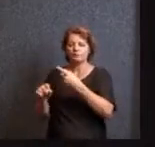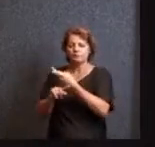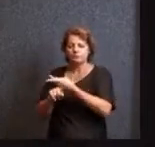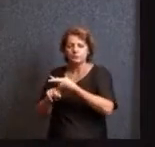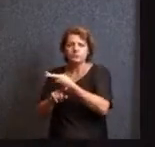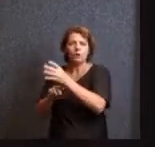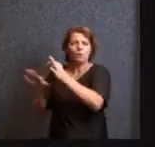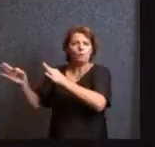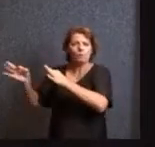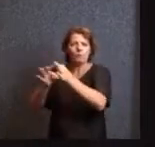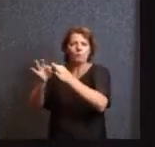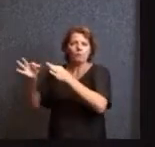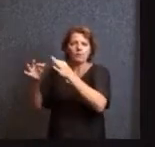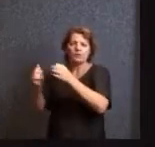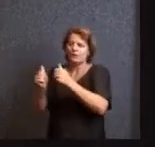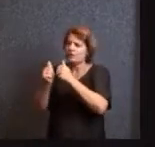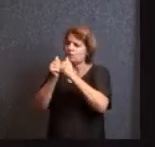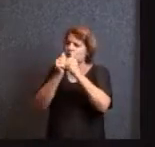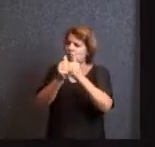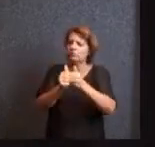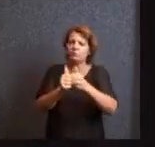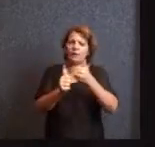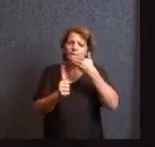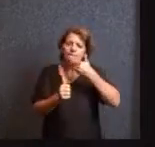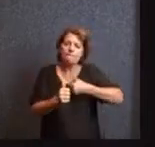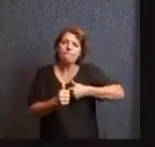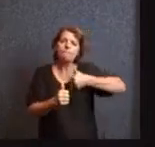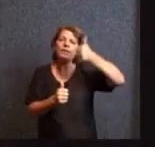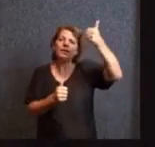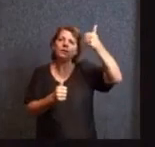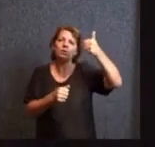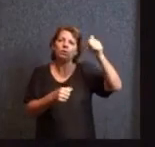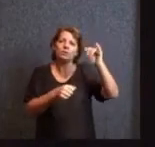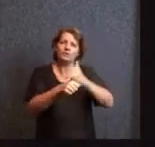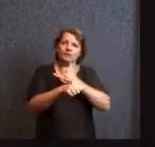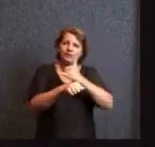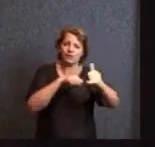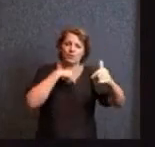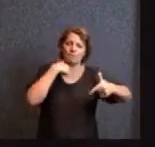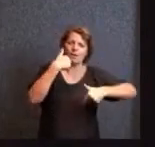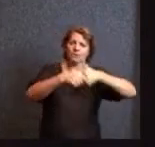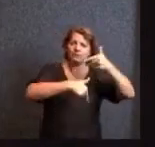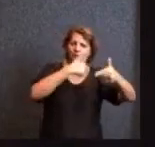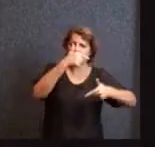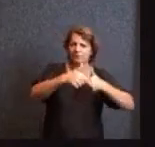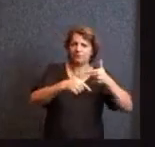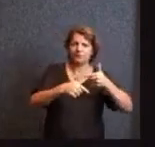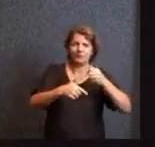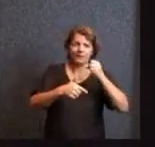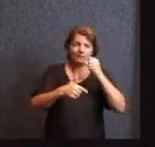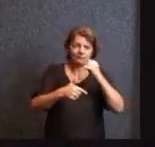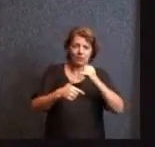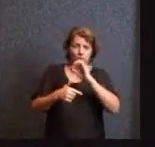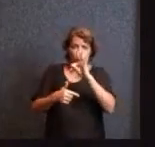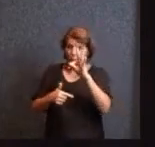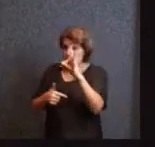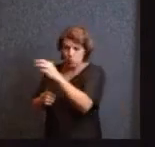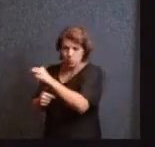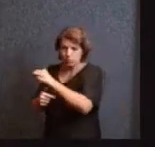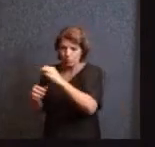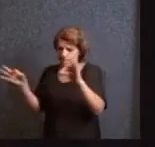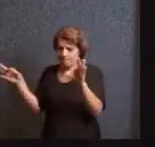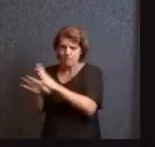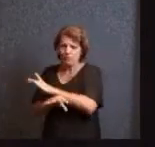que buscar juntos as melhores condições para o nosso trabalho. Se tudo não foi feito, porque não